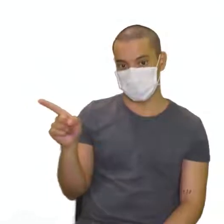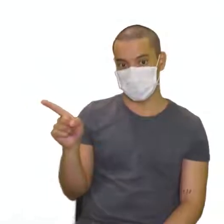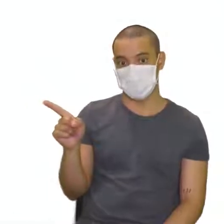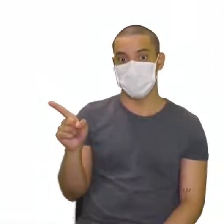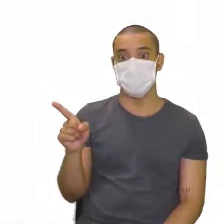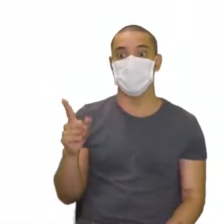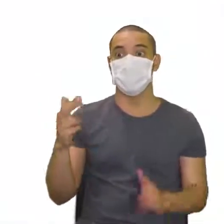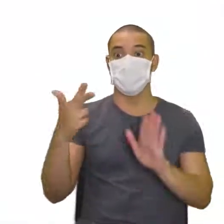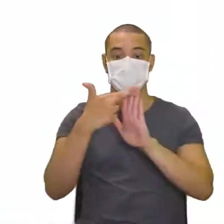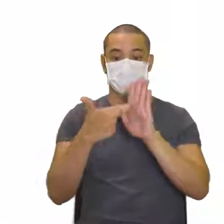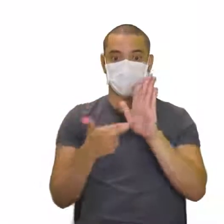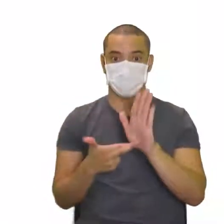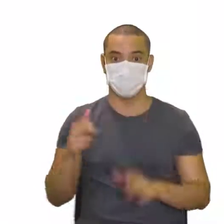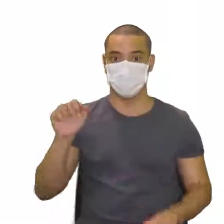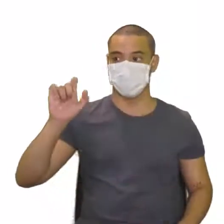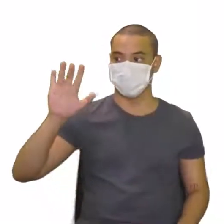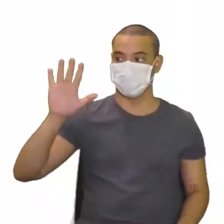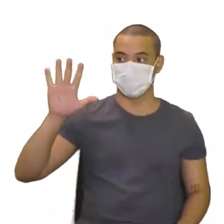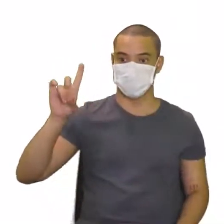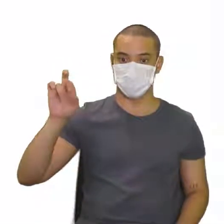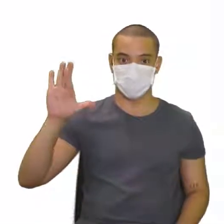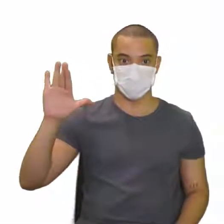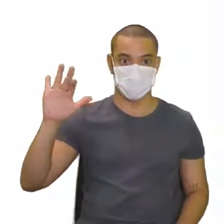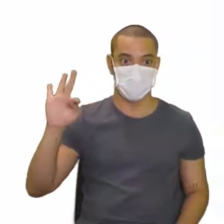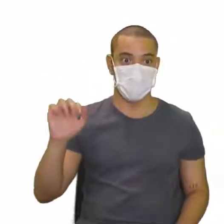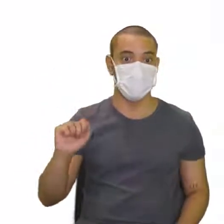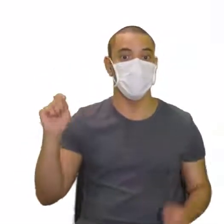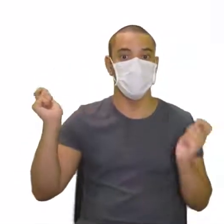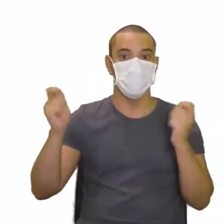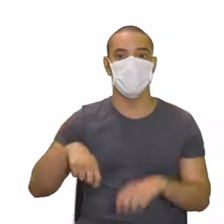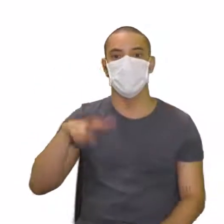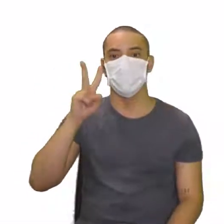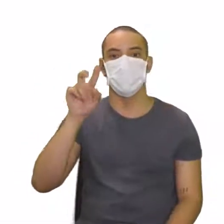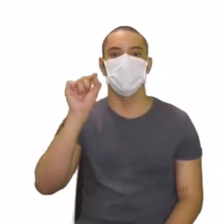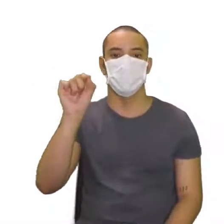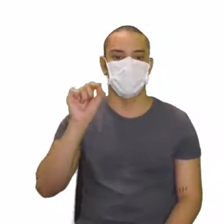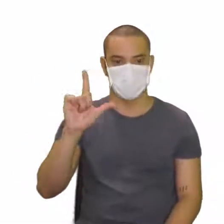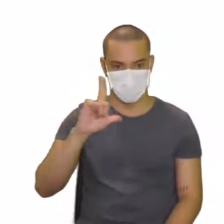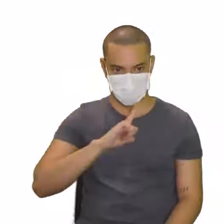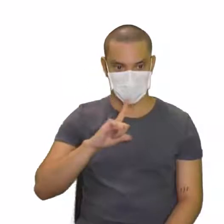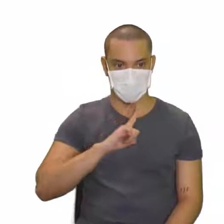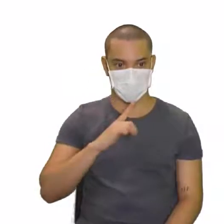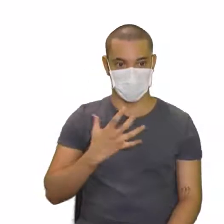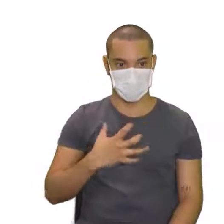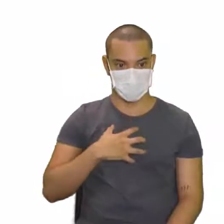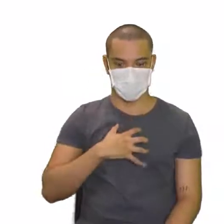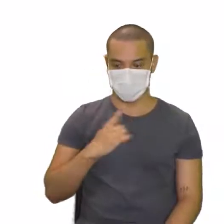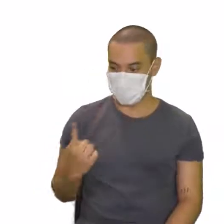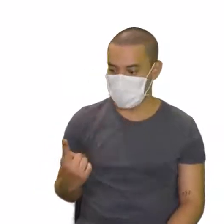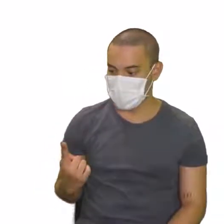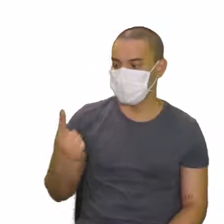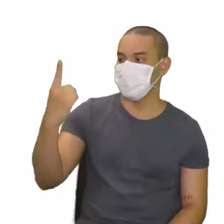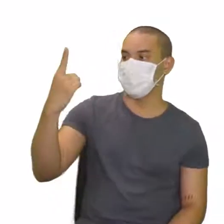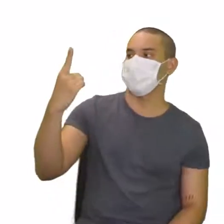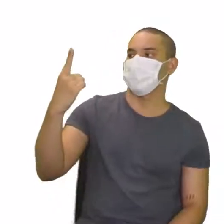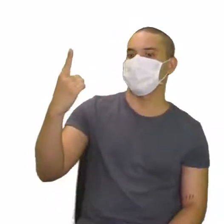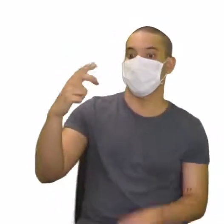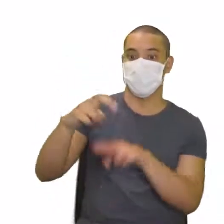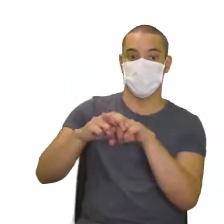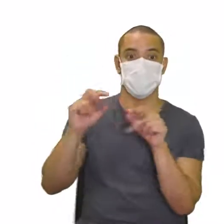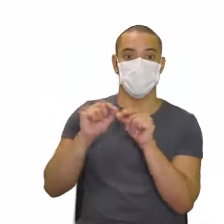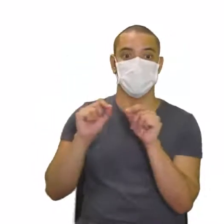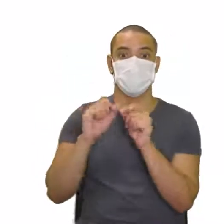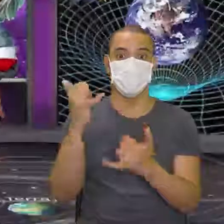mão direita, nós já podemos ver aqui, ó, a corrente ela está aqui nesse sentido. Então, se a gente for fazer